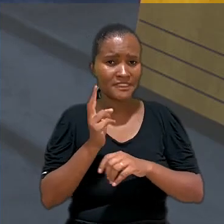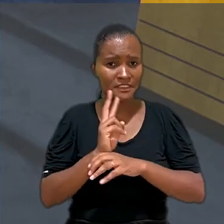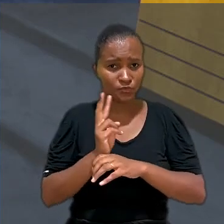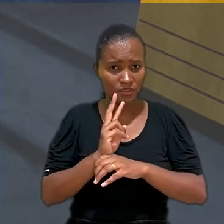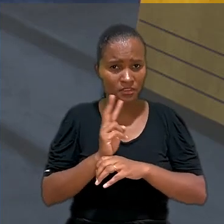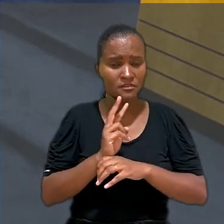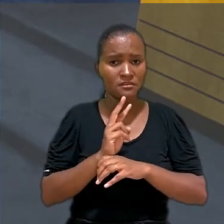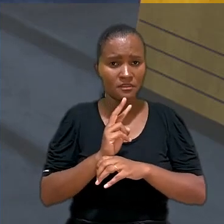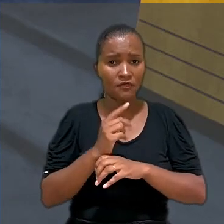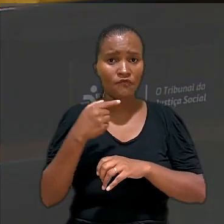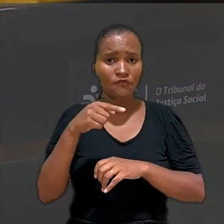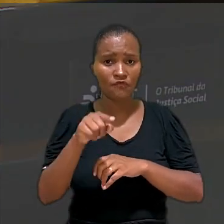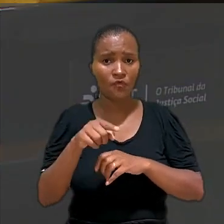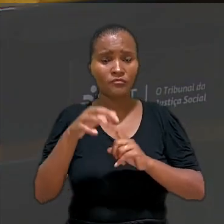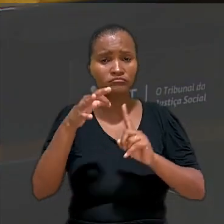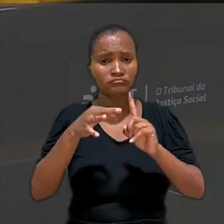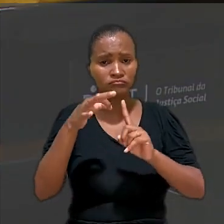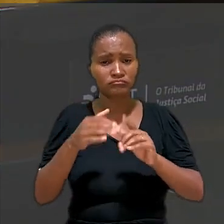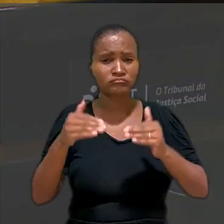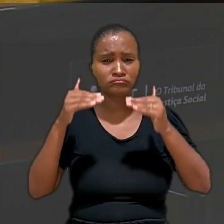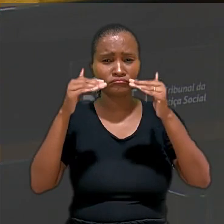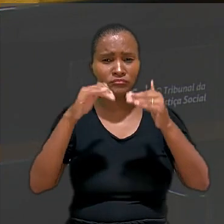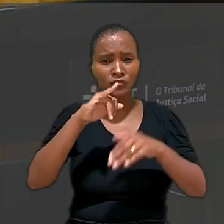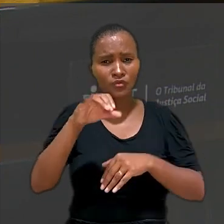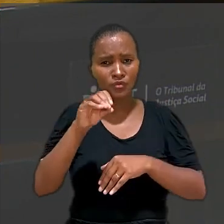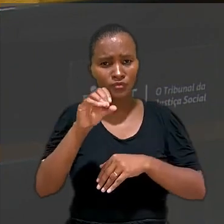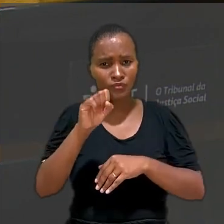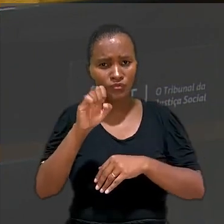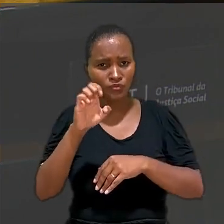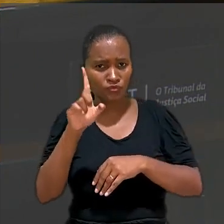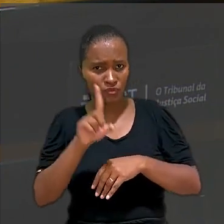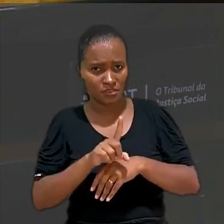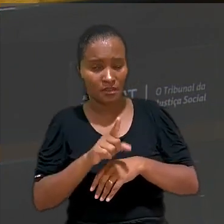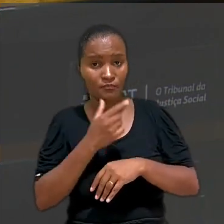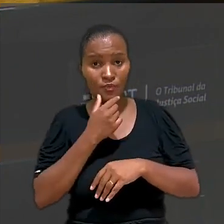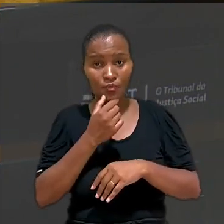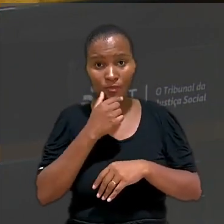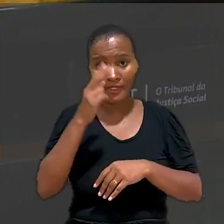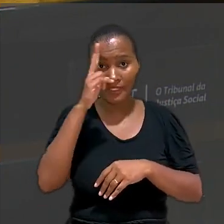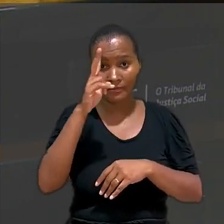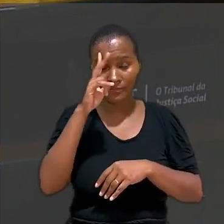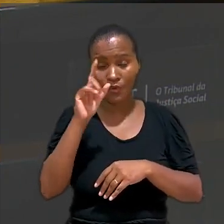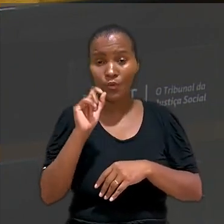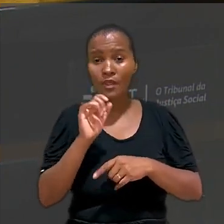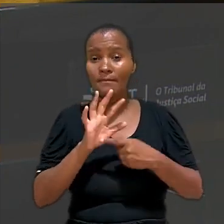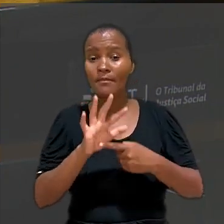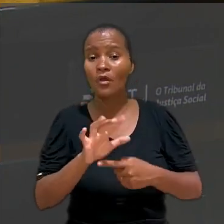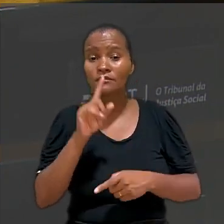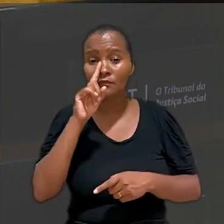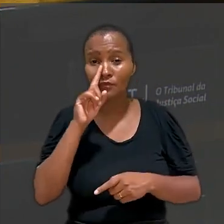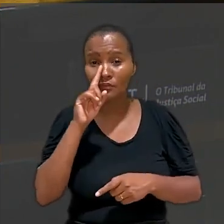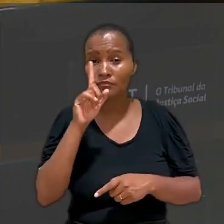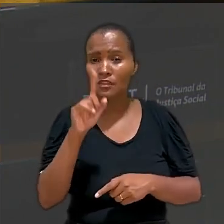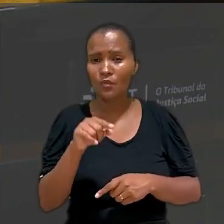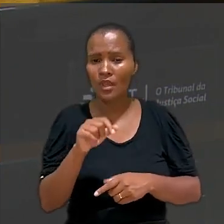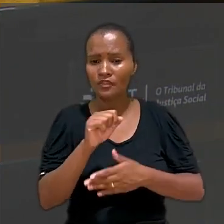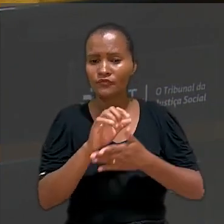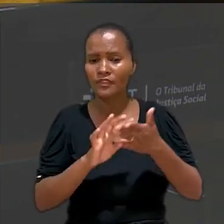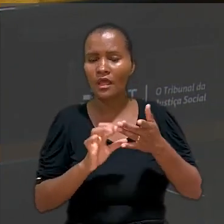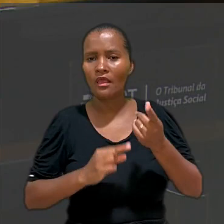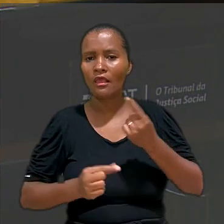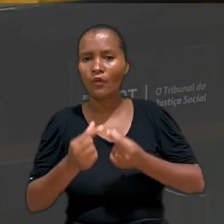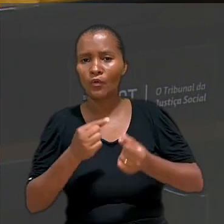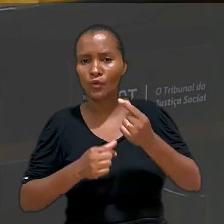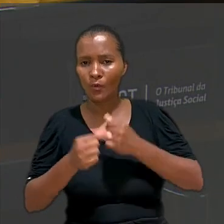na sexta turma do TST foi o desembargador José Pedro de Camargo. Ele lembrou que o que define o risco não é a